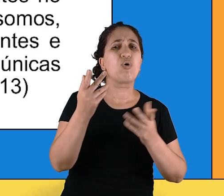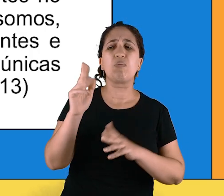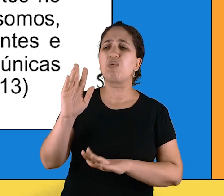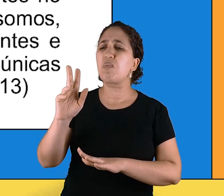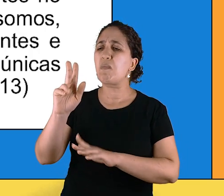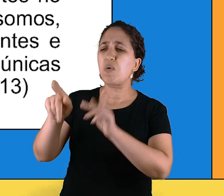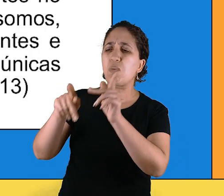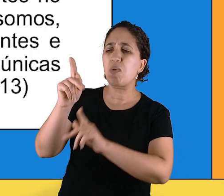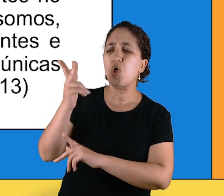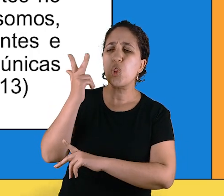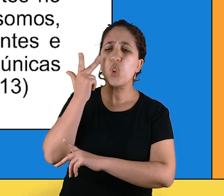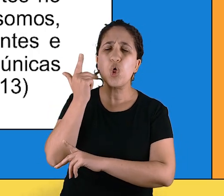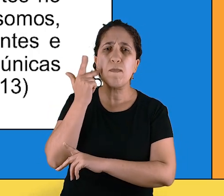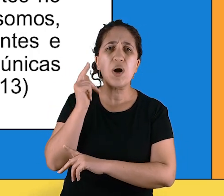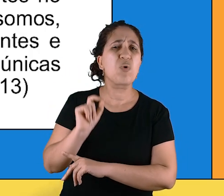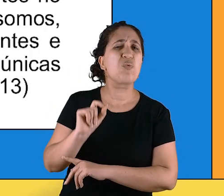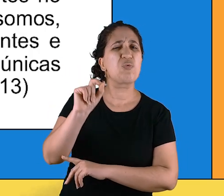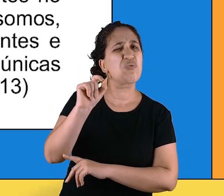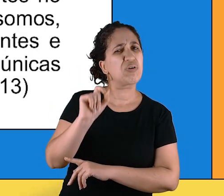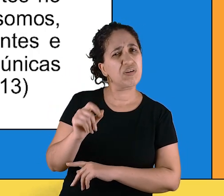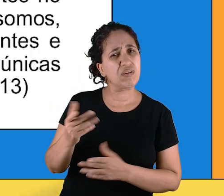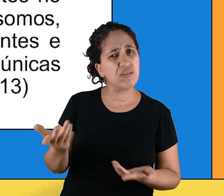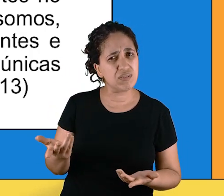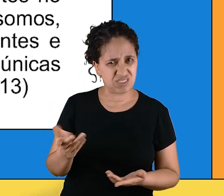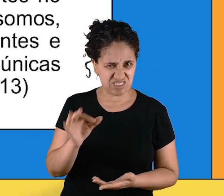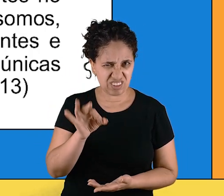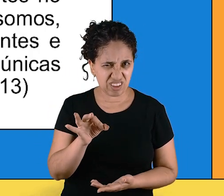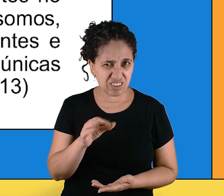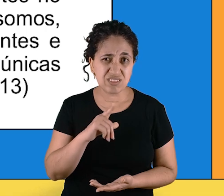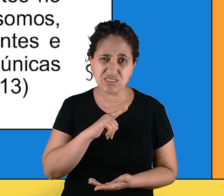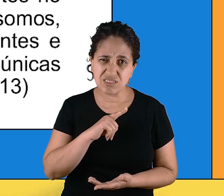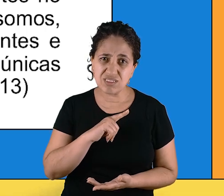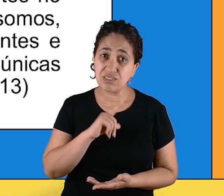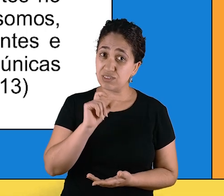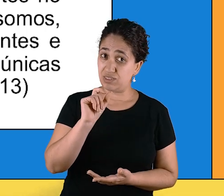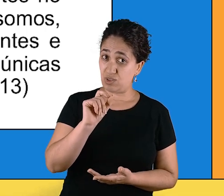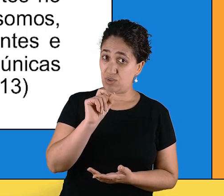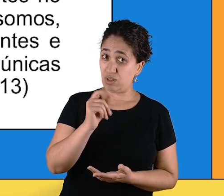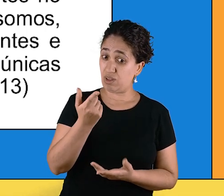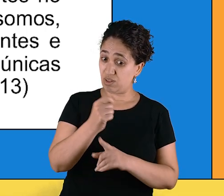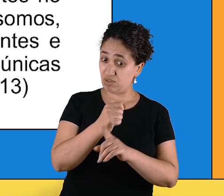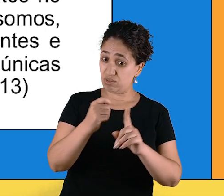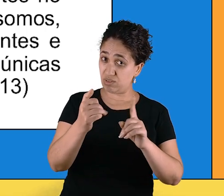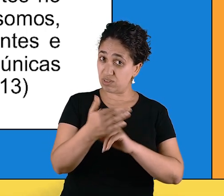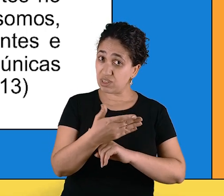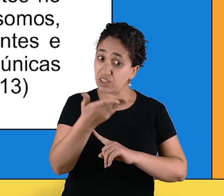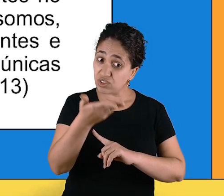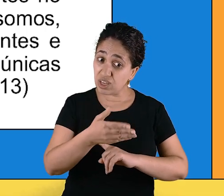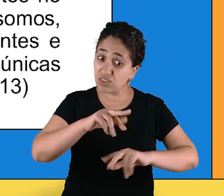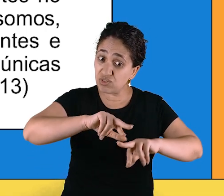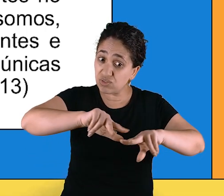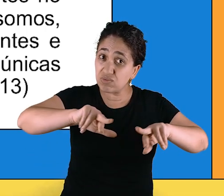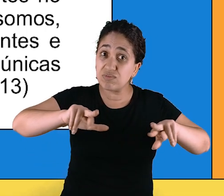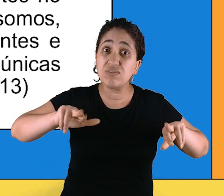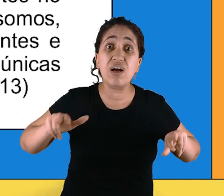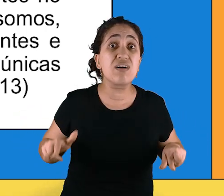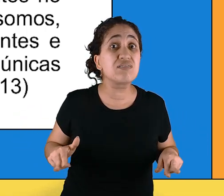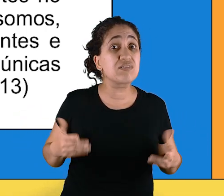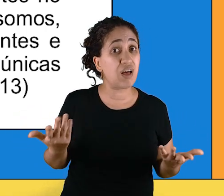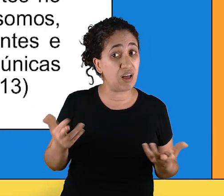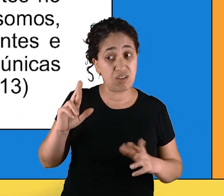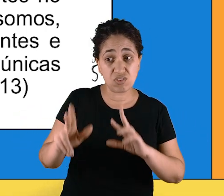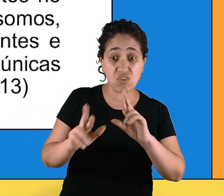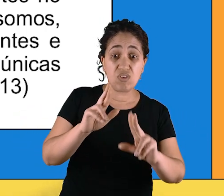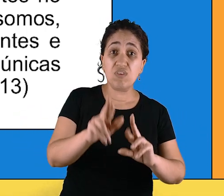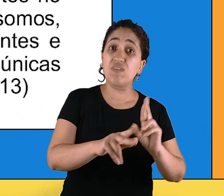público normal. Será que existe um público normal? Se o que define nossa sociedade é a diversidade, são